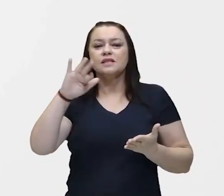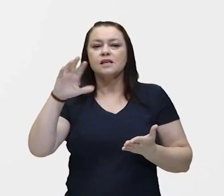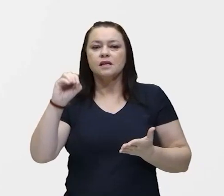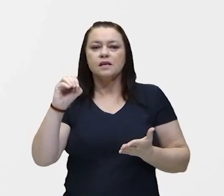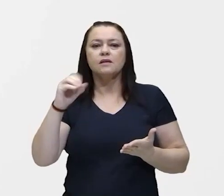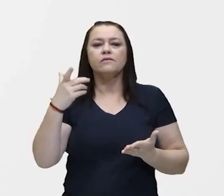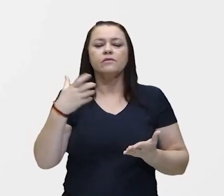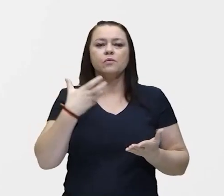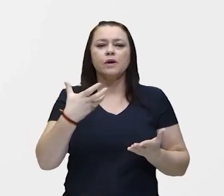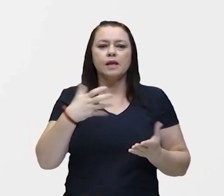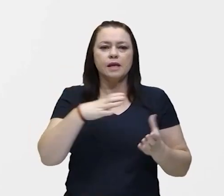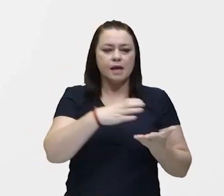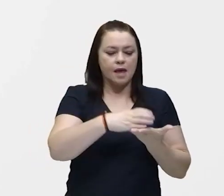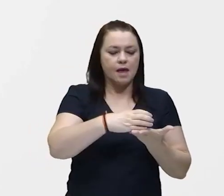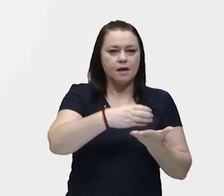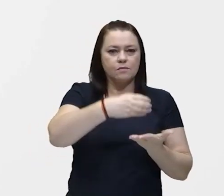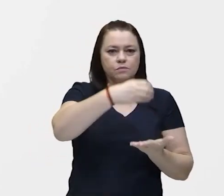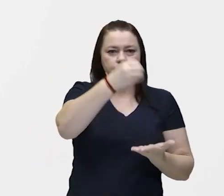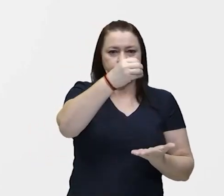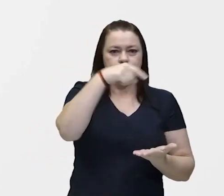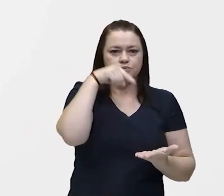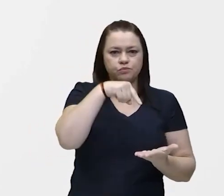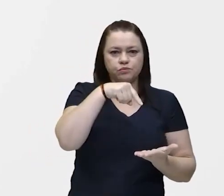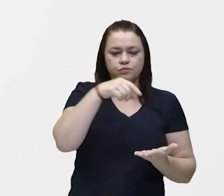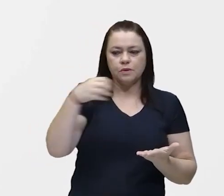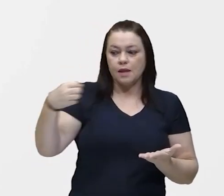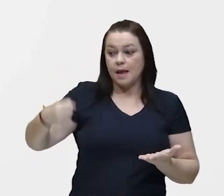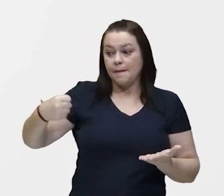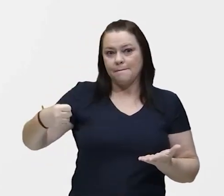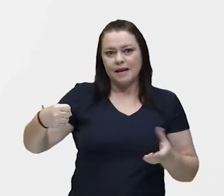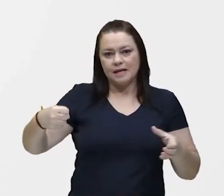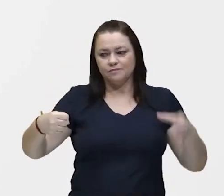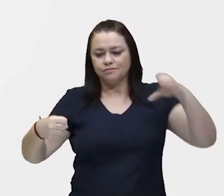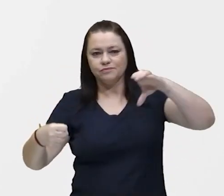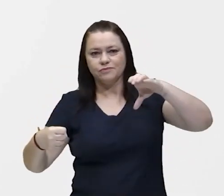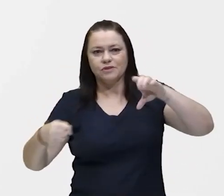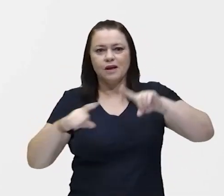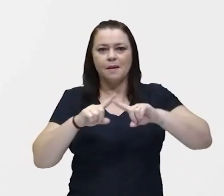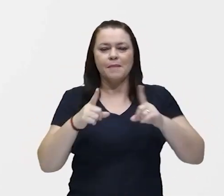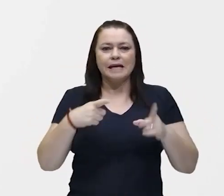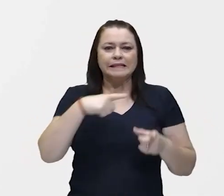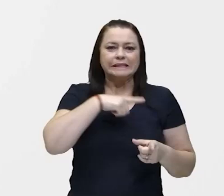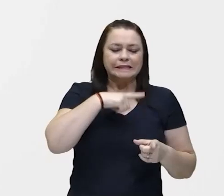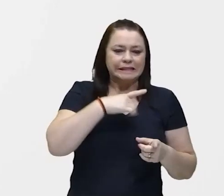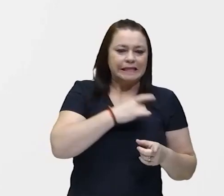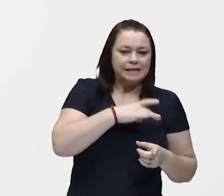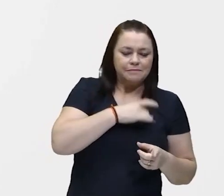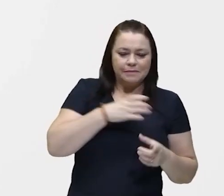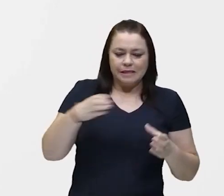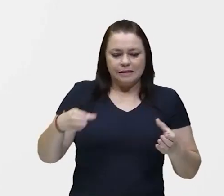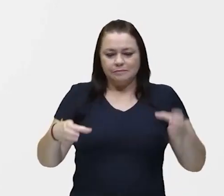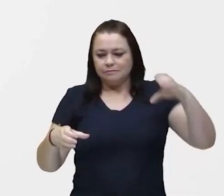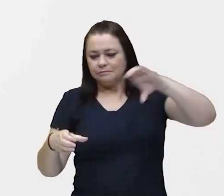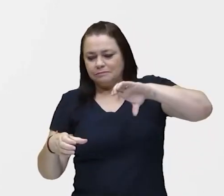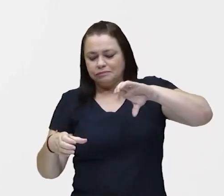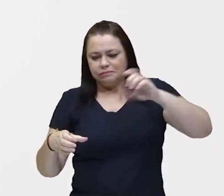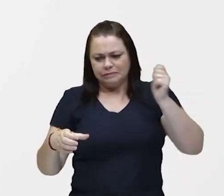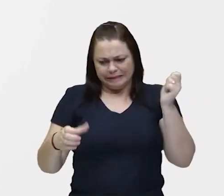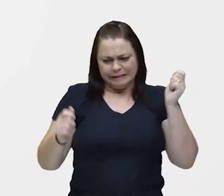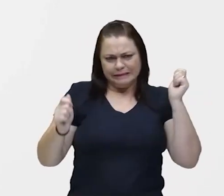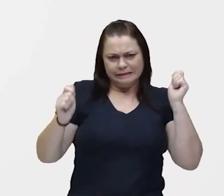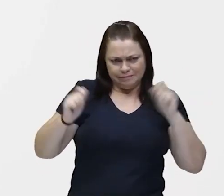da garrafa de suco para a jarra, mas está com medo, pois não sabe se a jarra possui capacidade